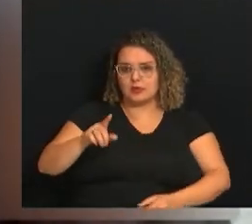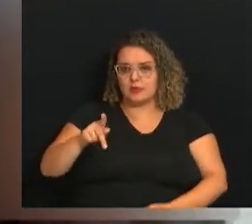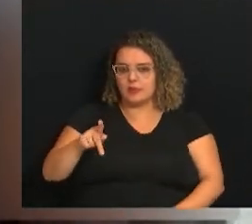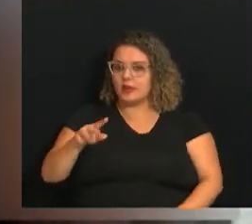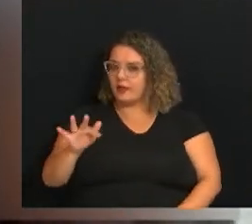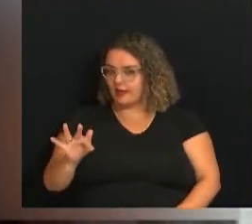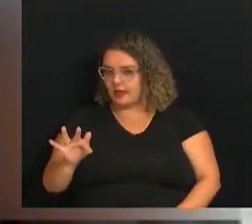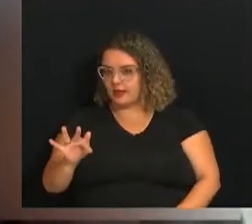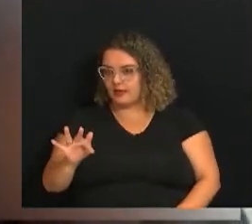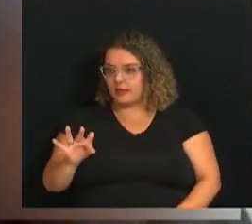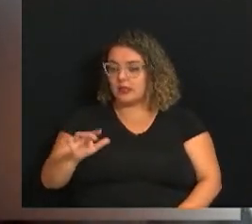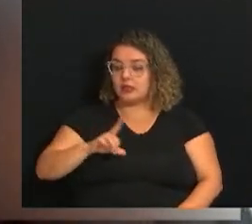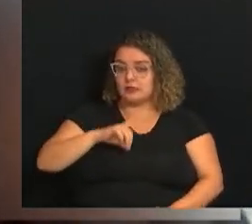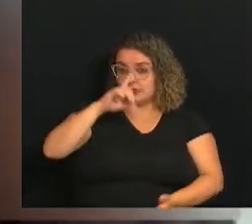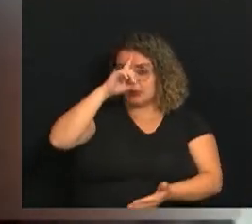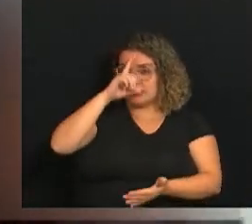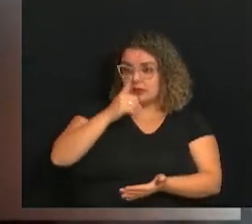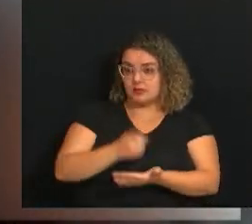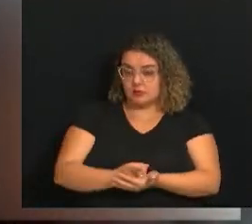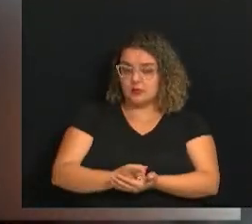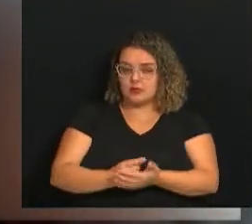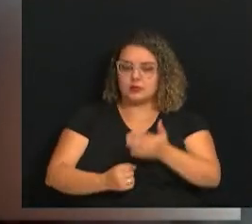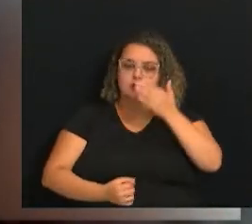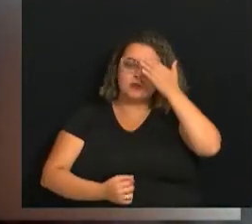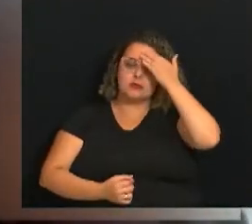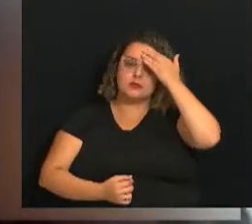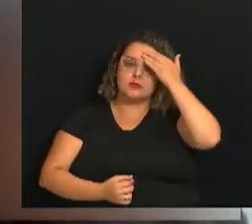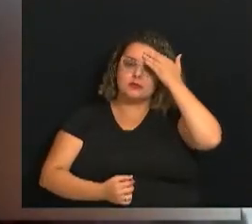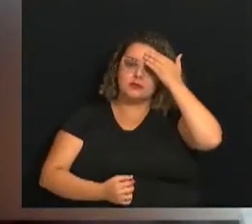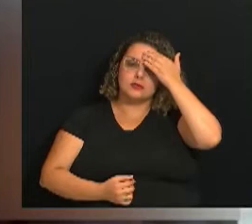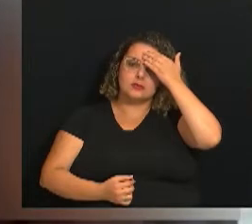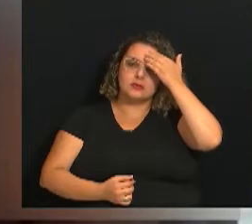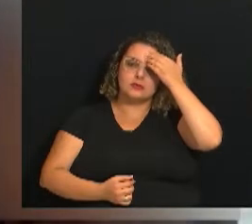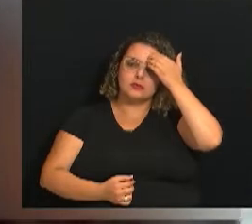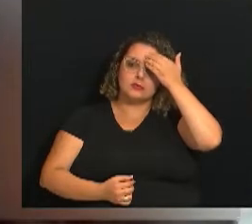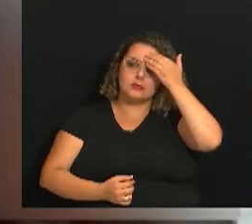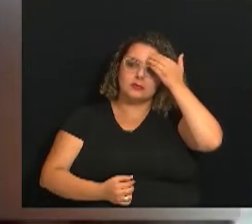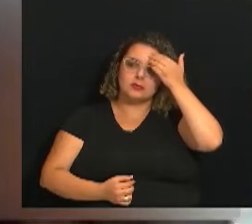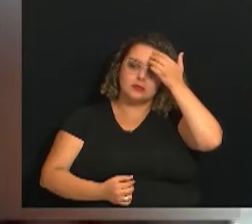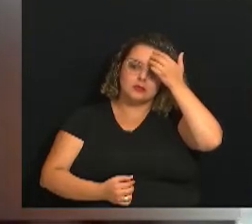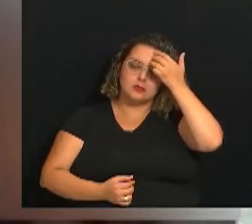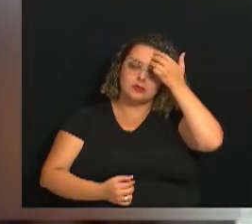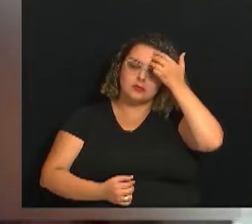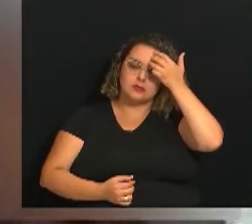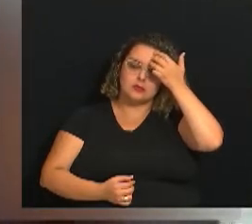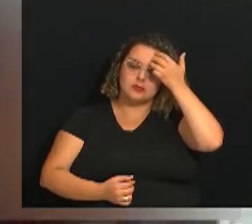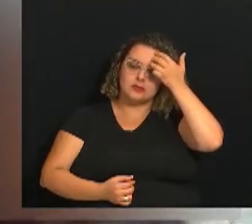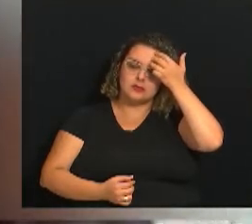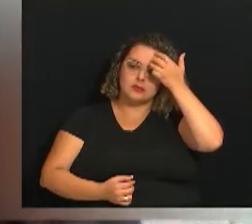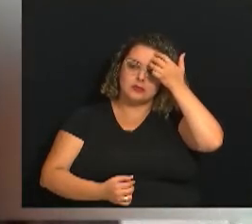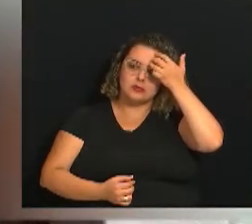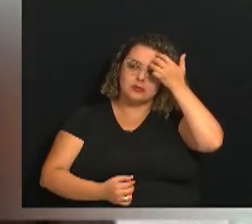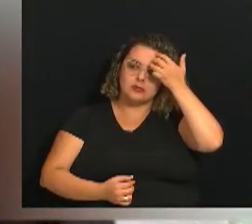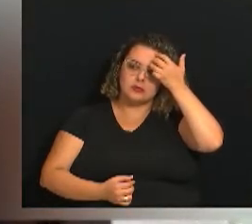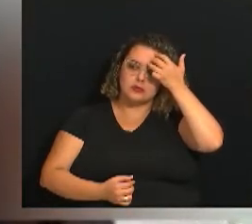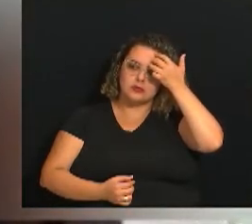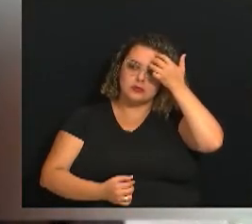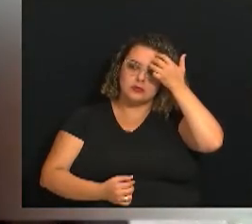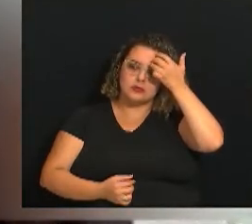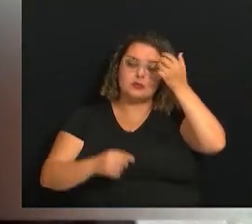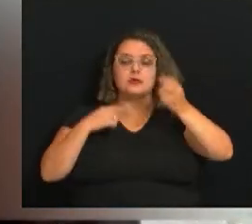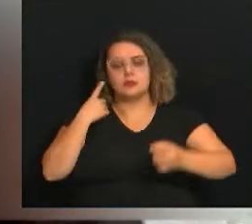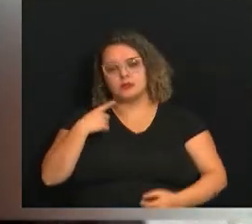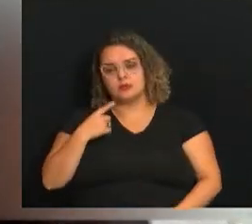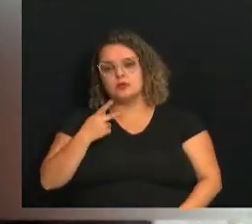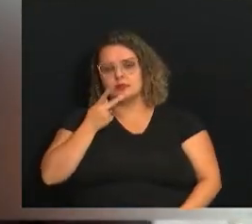decisões, e isso, é claro, os advogados aí vão falar, tanto de um lado como do outro,